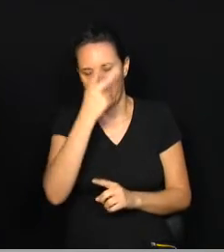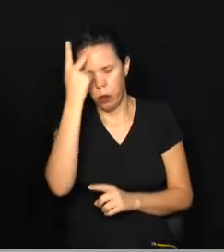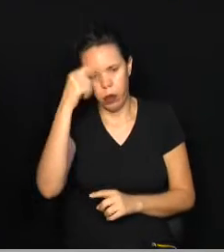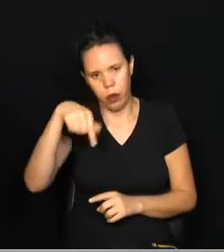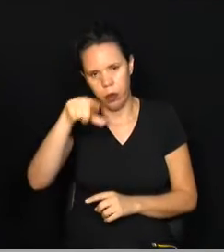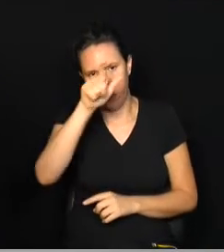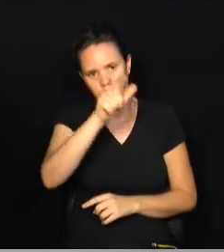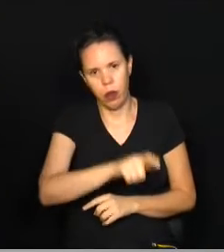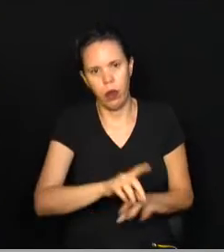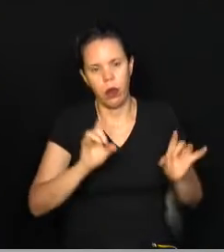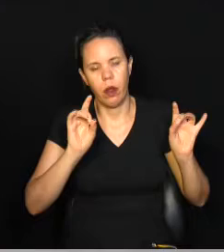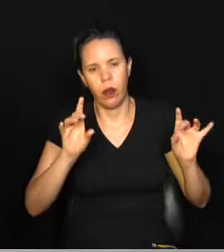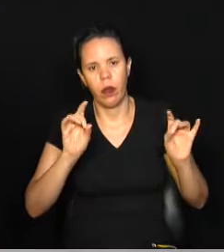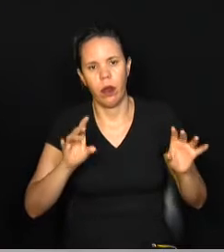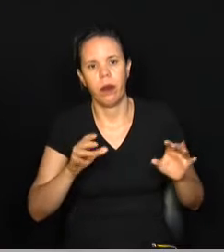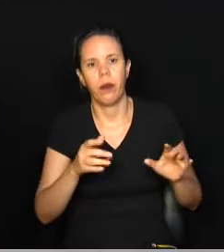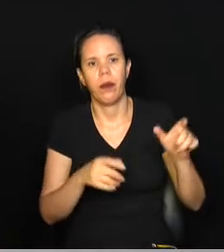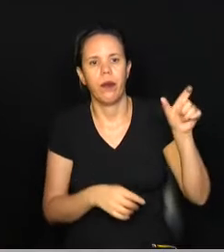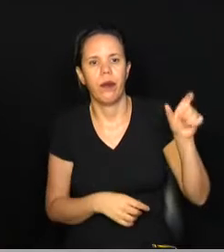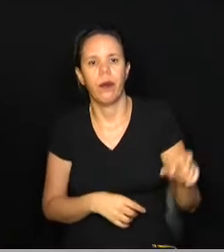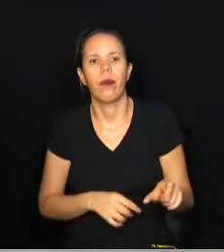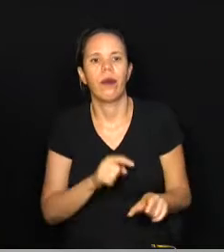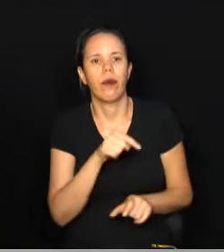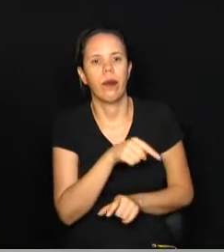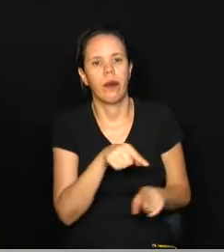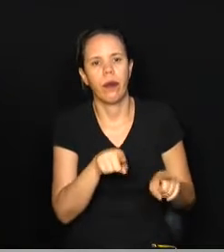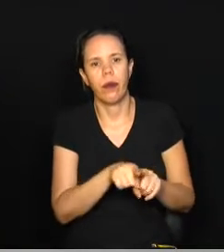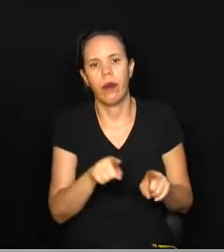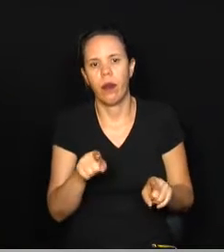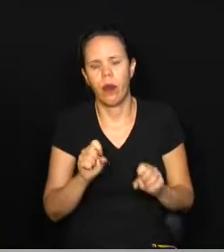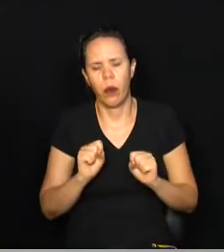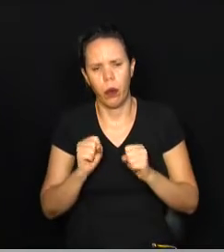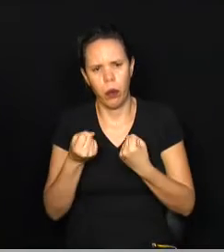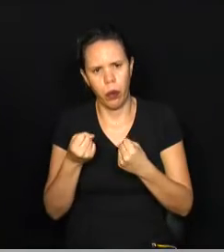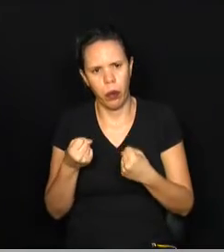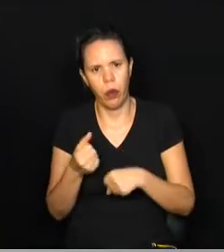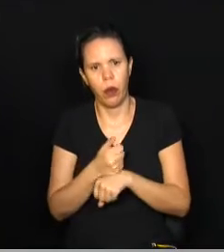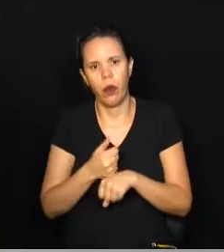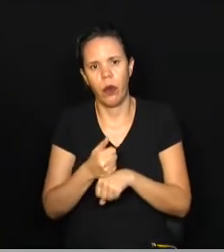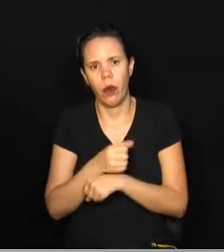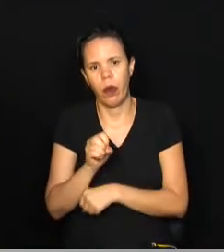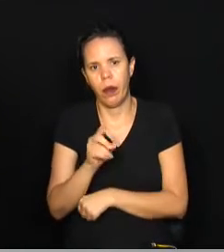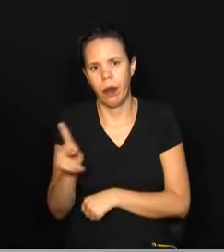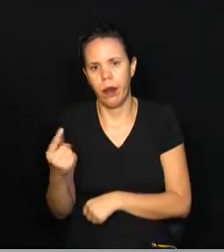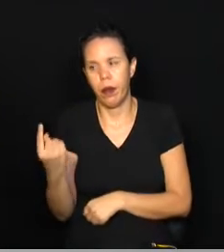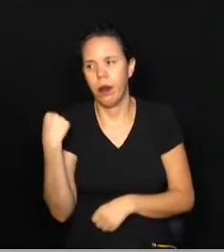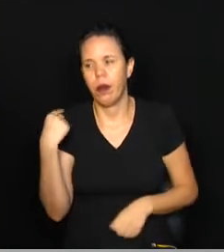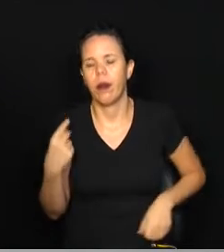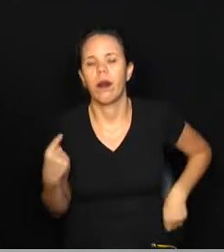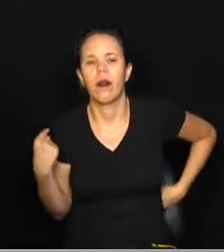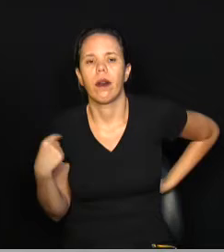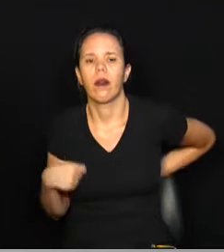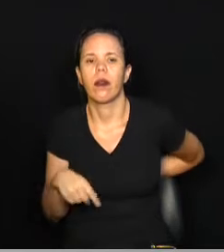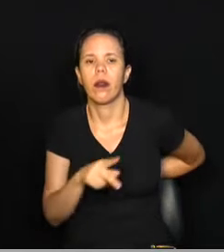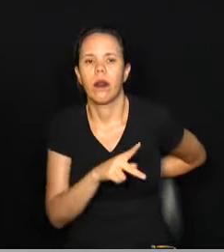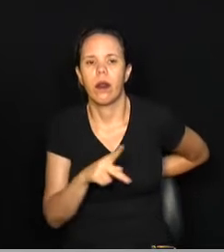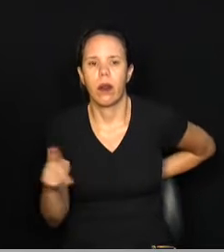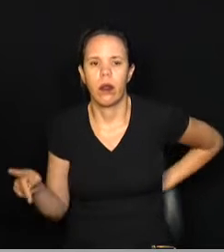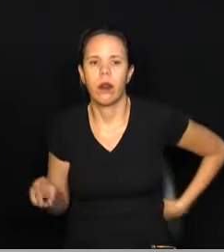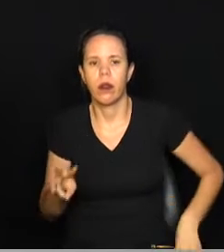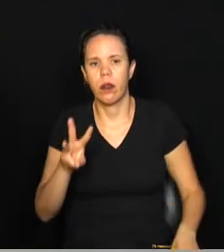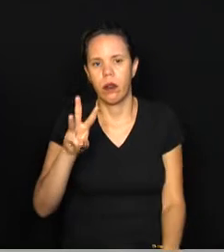figura ilustre, que também era um grande defensor da optometria já naquela época, que era o presidente Washington